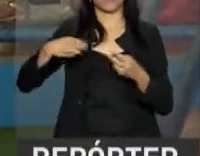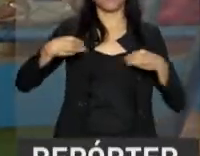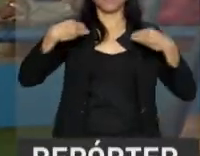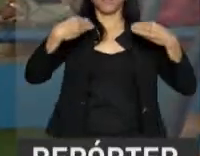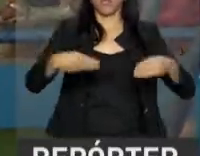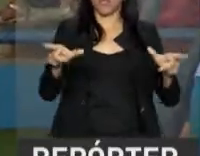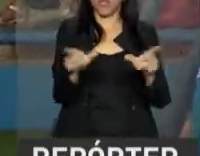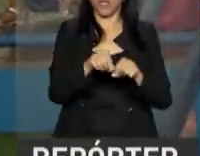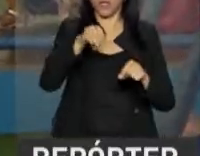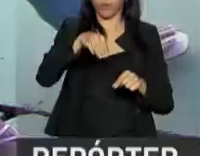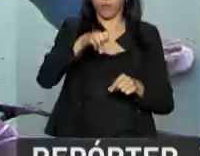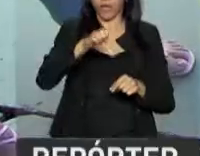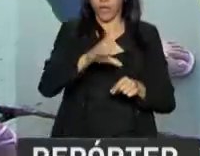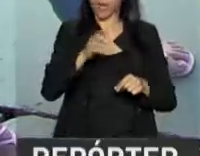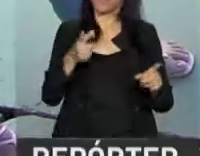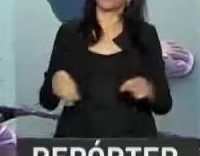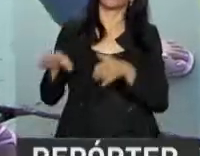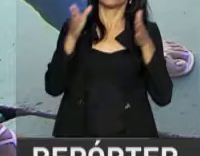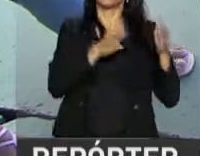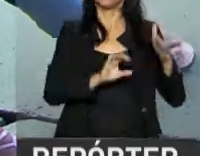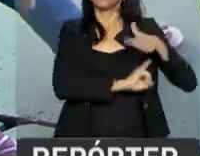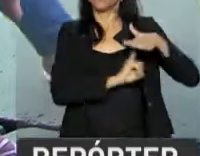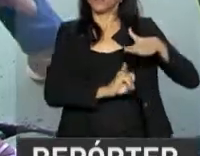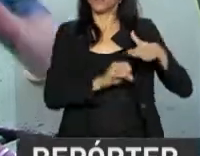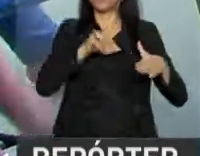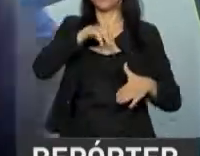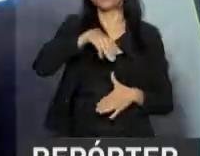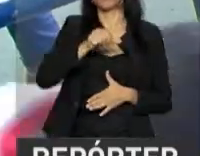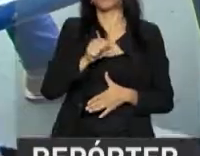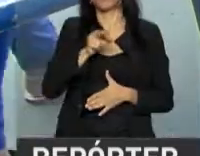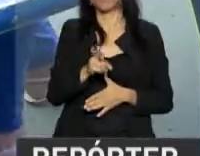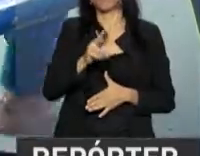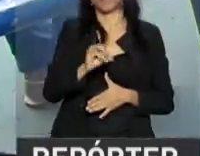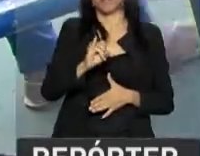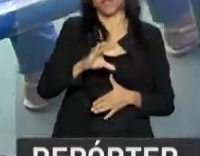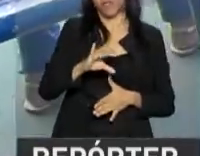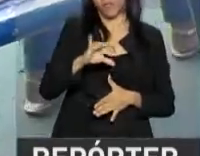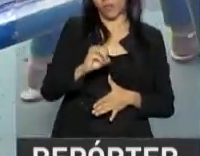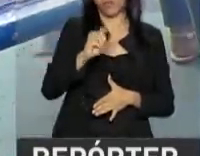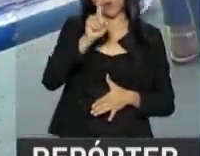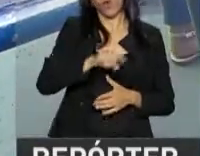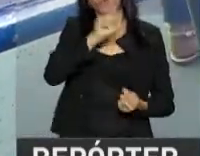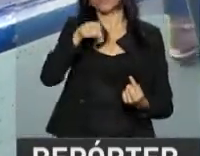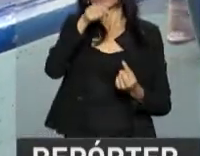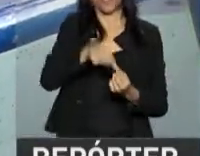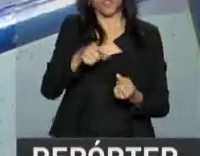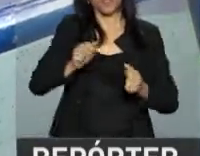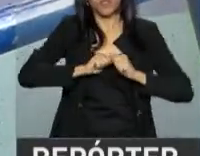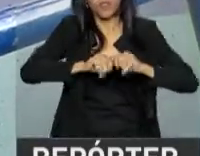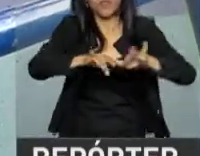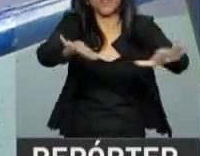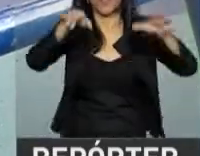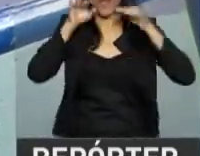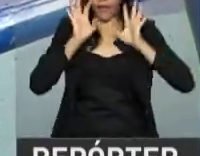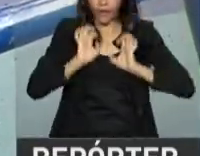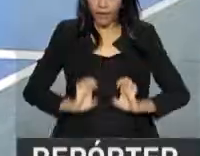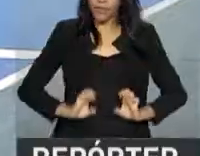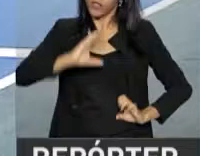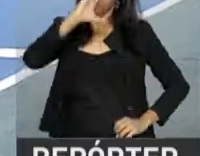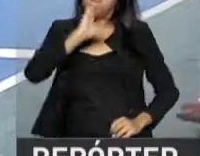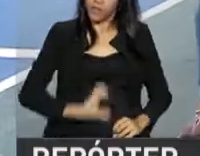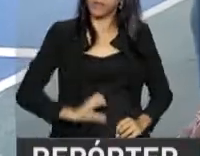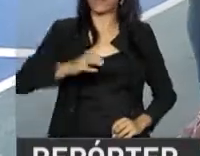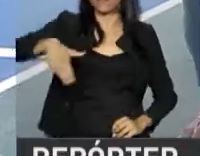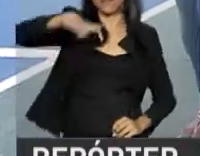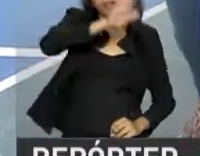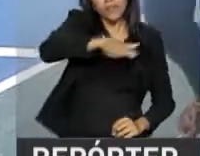Instituto Maurício de Souza. Tudo para incentivar o desenvolvimento de uma cultura ética e cidadã entre crianças e adolescentes. E